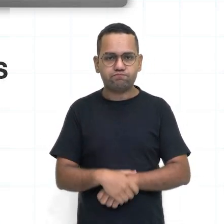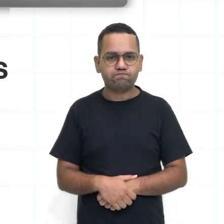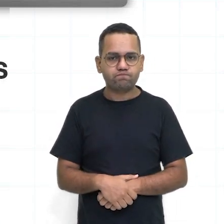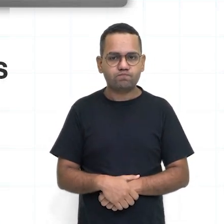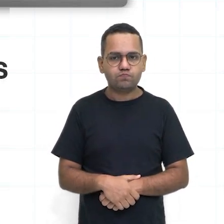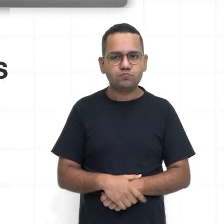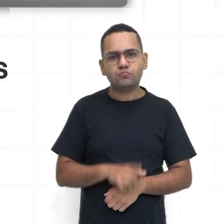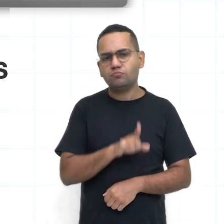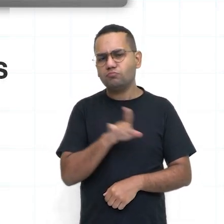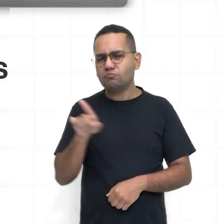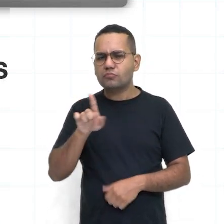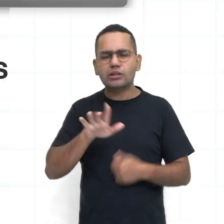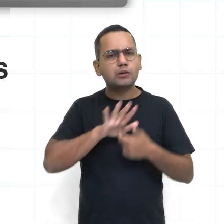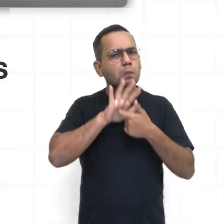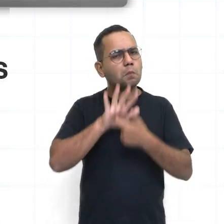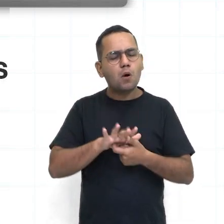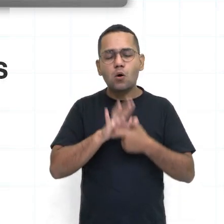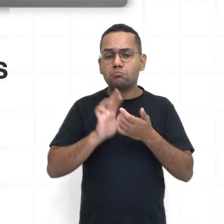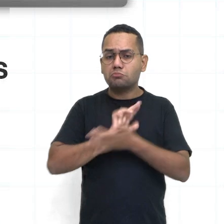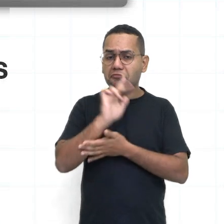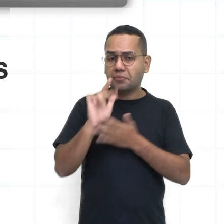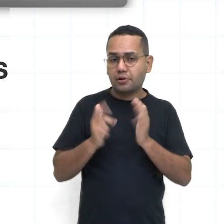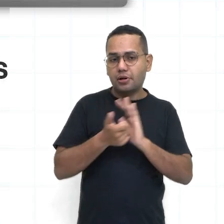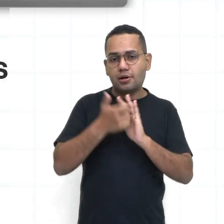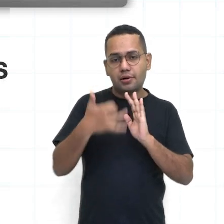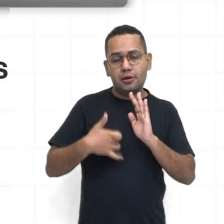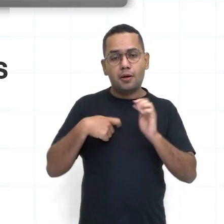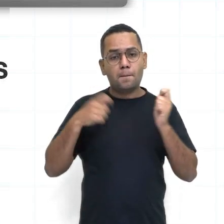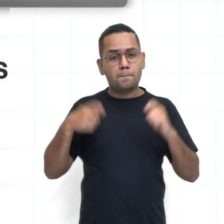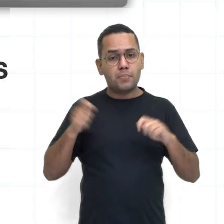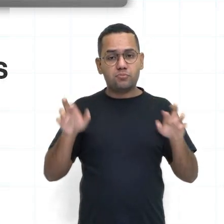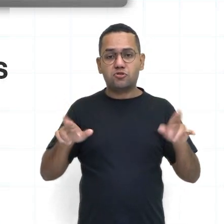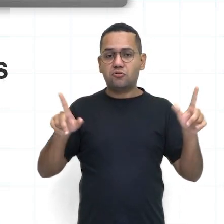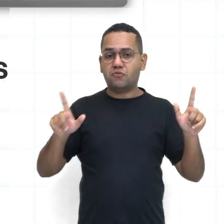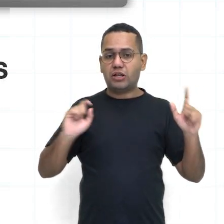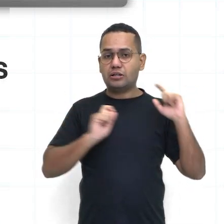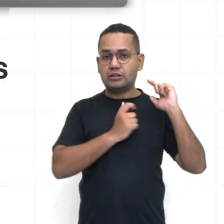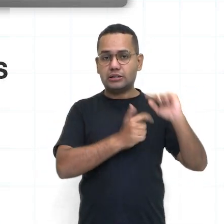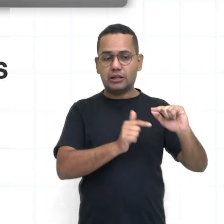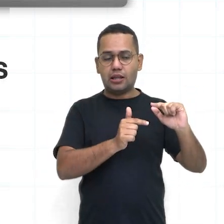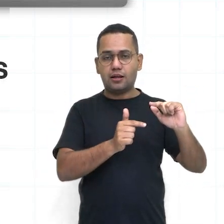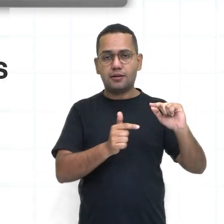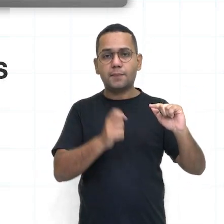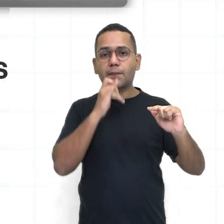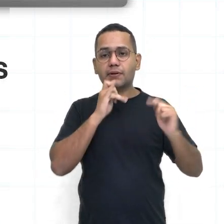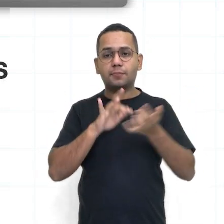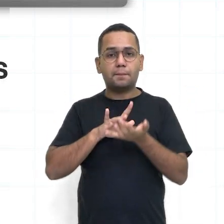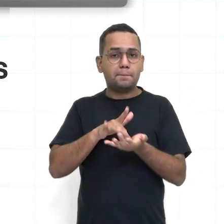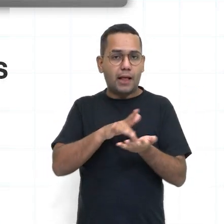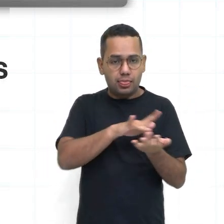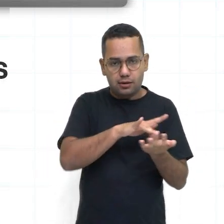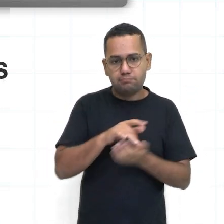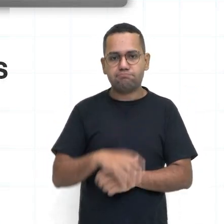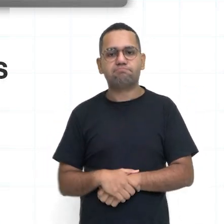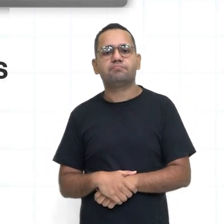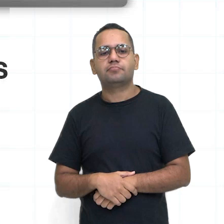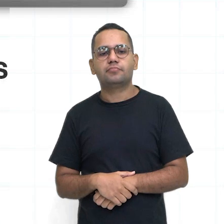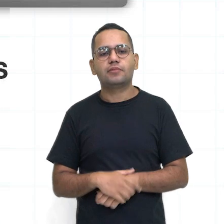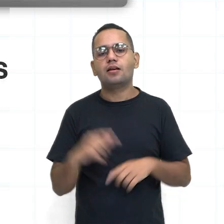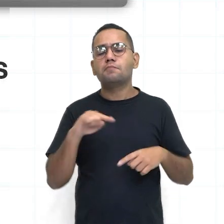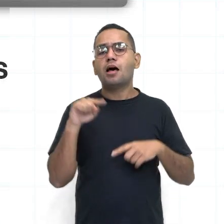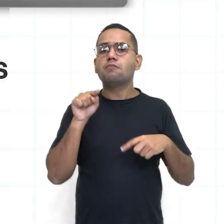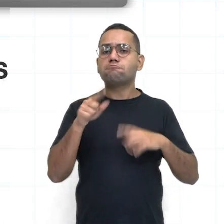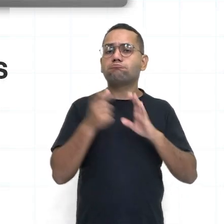Se destaca por várias características que a diferenciam de estilos tradicionais, como o balé. Algumas de suas